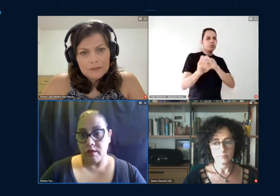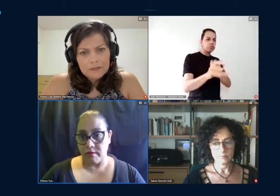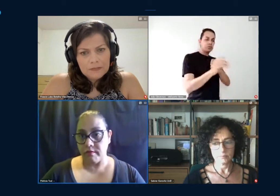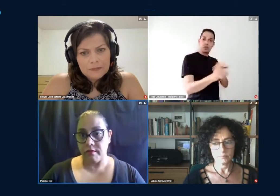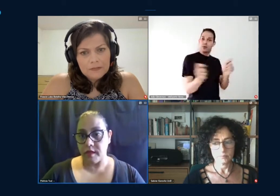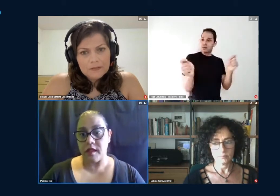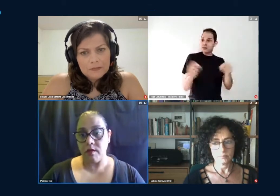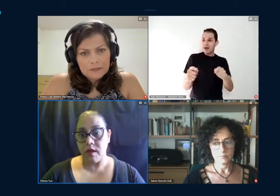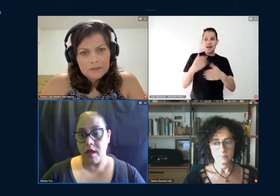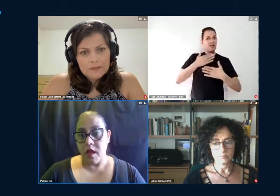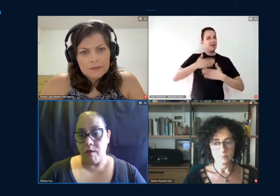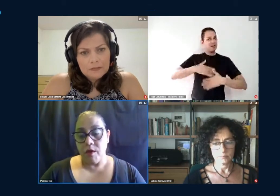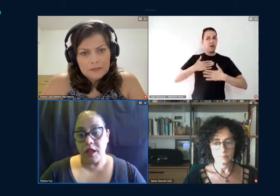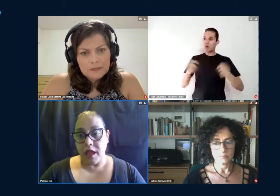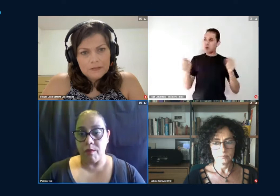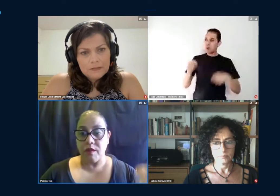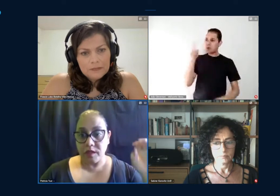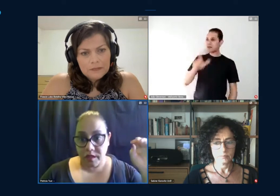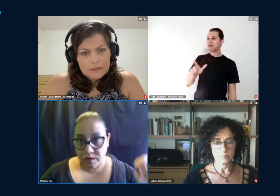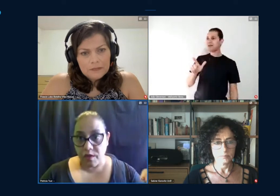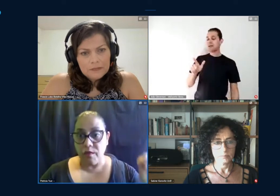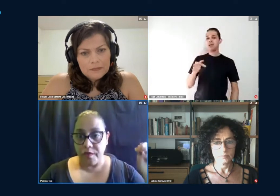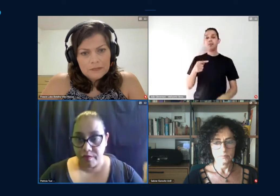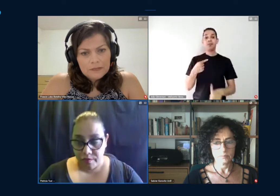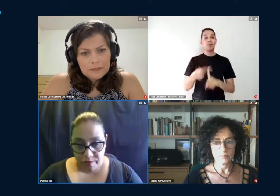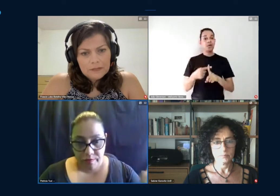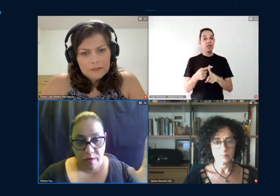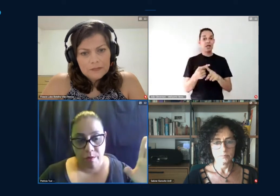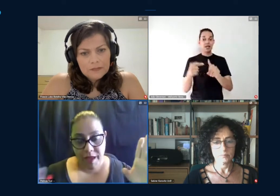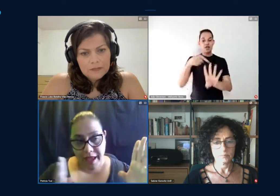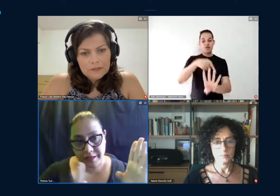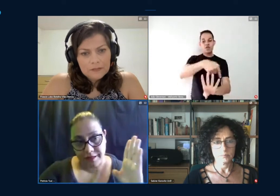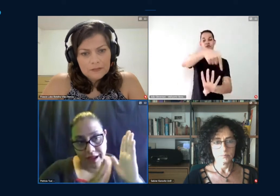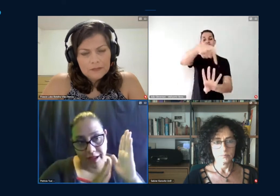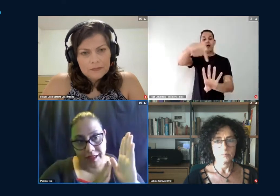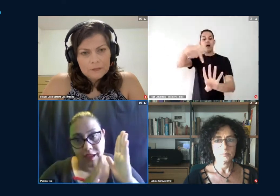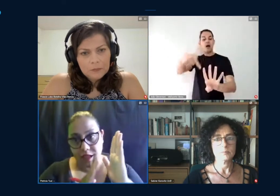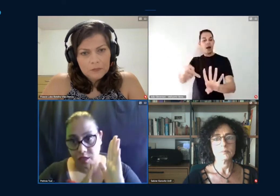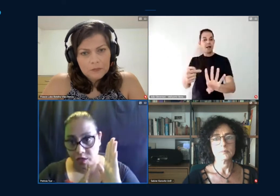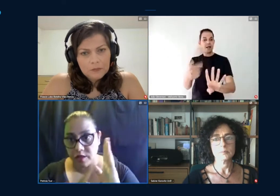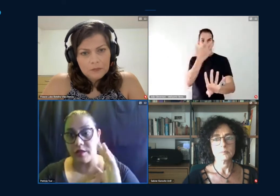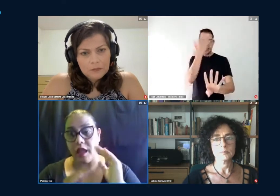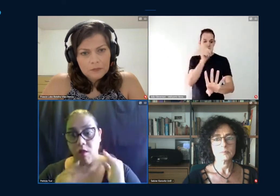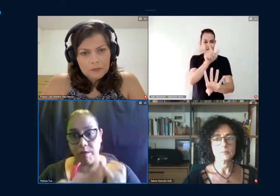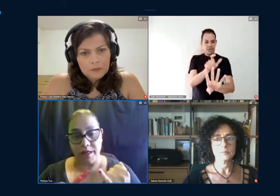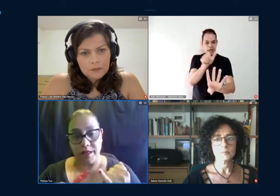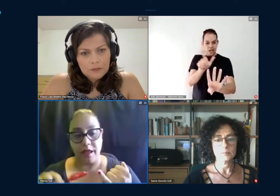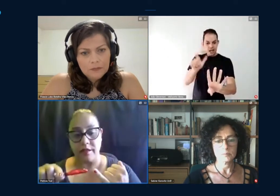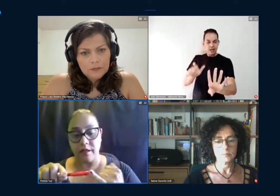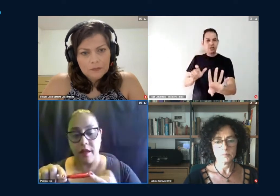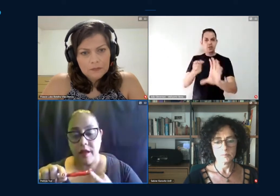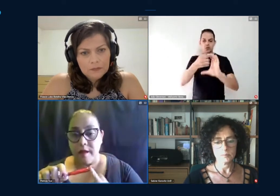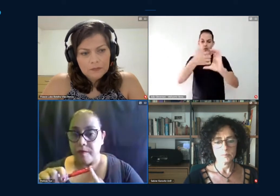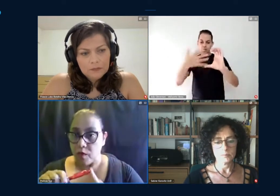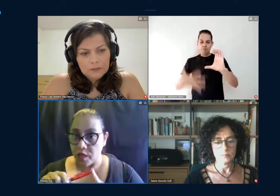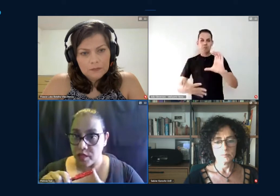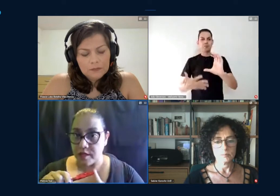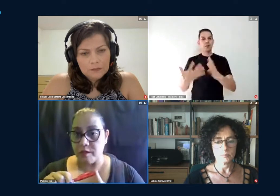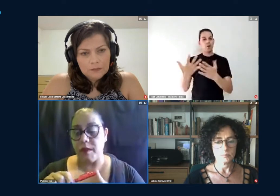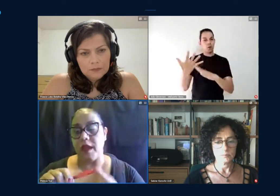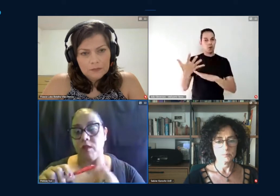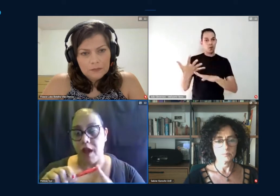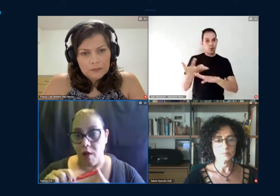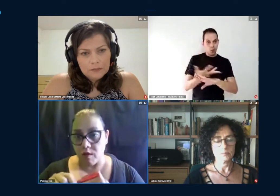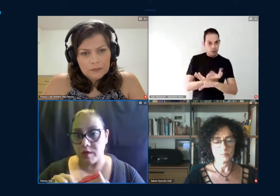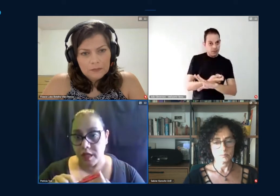Tranquilo. Entendeu? Por quê? Porque vocês vão pegar essas características, têm competência. No que